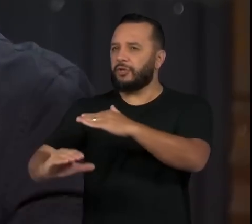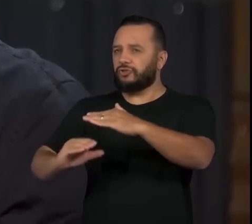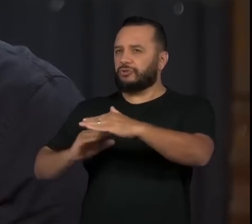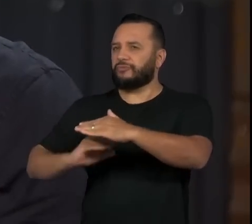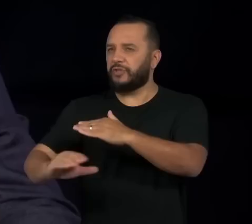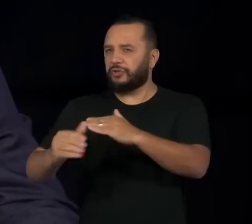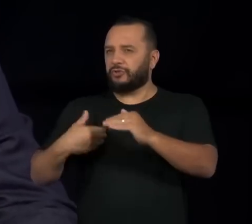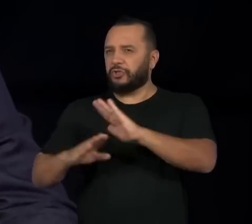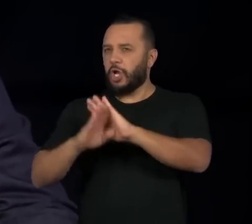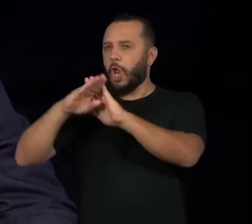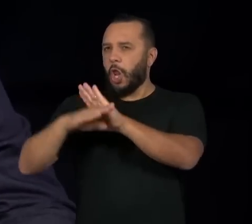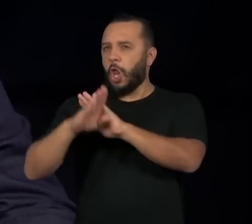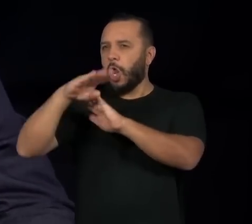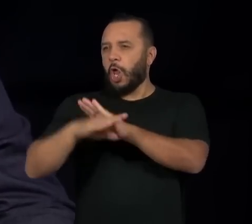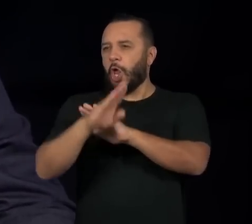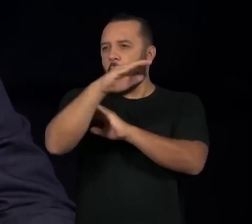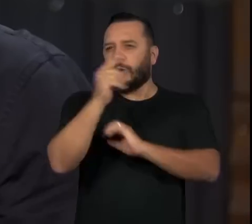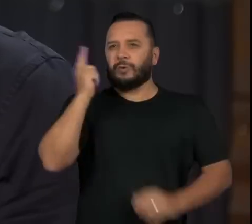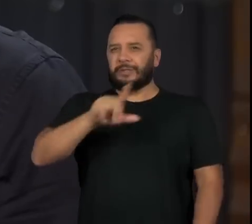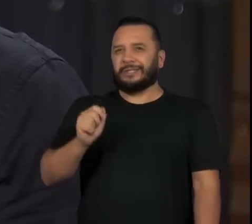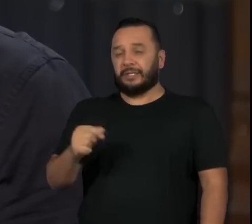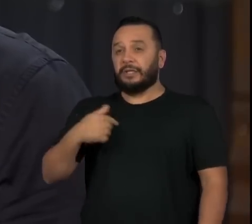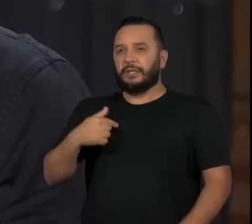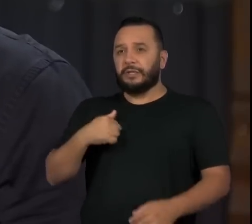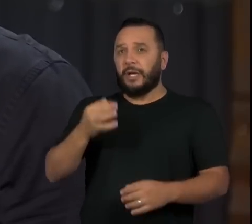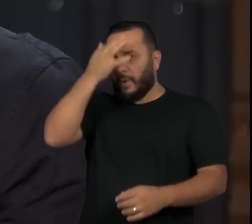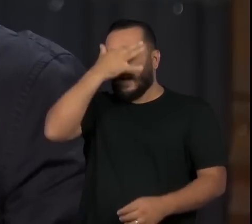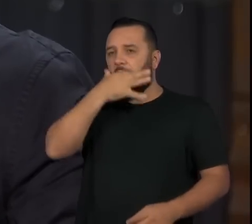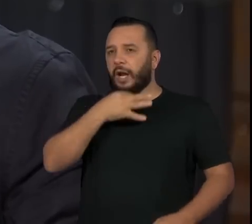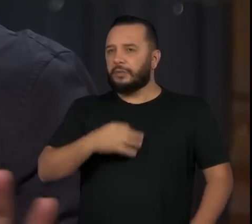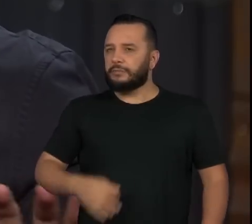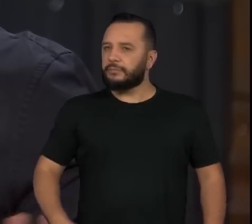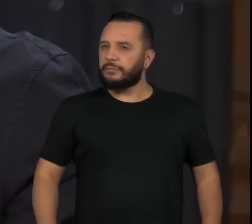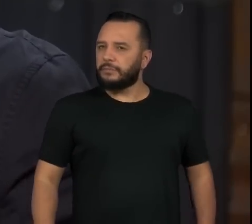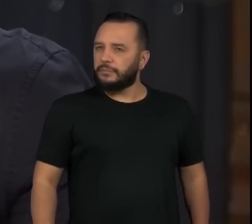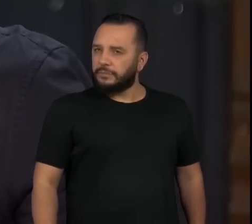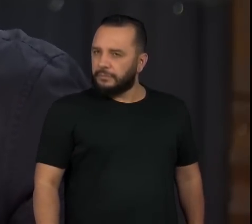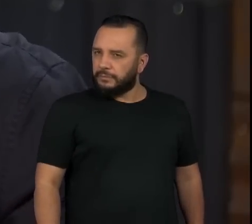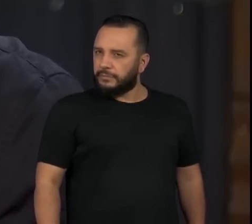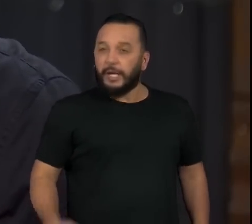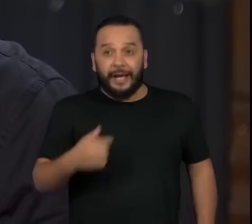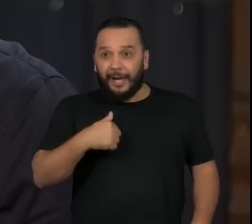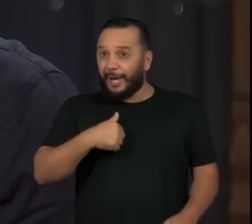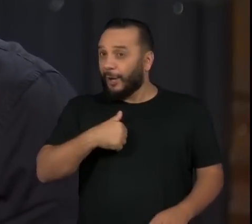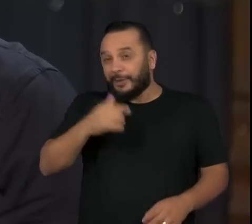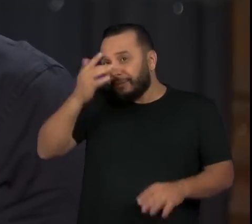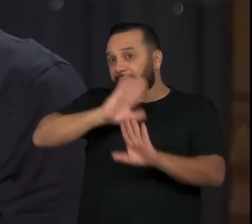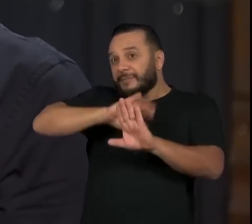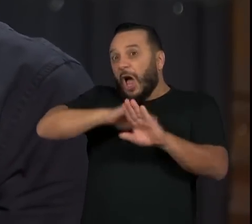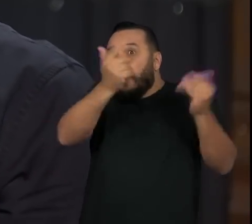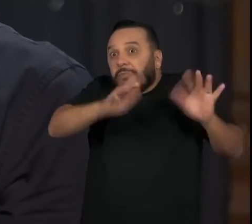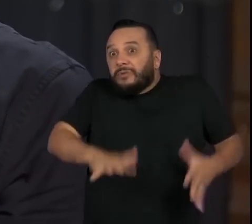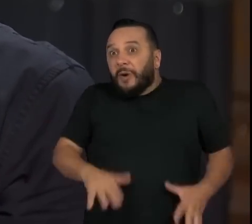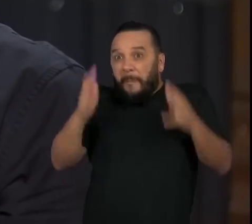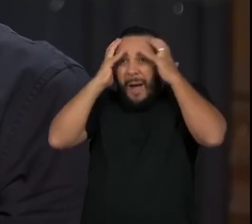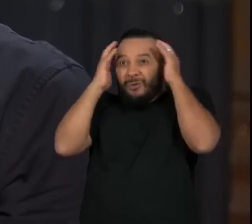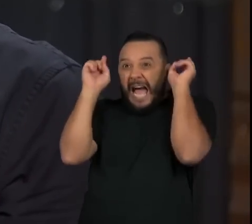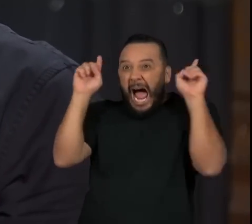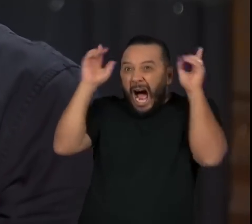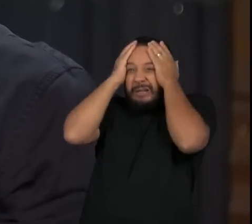aparência. Entusiasmo. E eu fazia aquela cara de pôquer, assim, né, para não mostrar que eu estava completamente quebrado. Aí